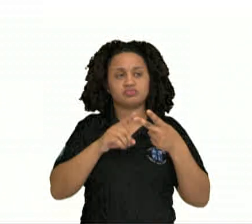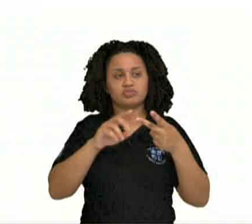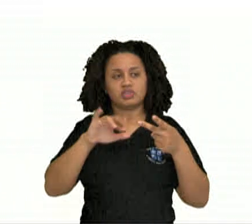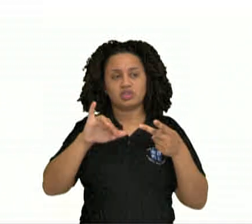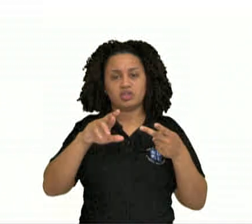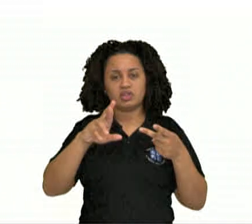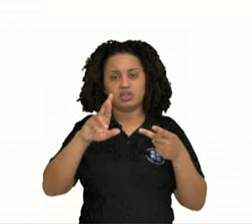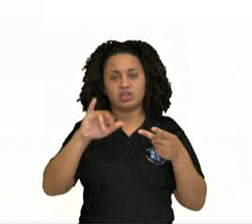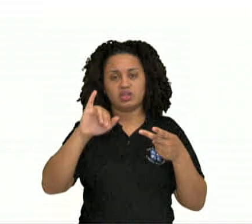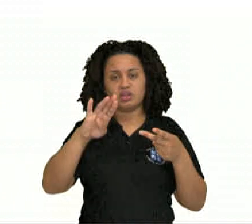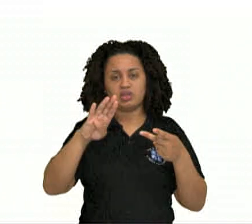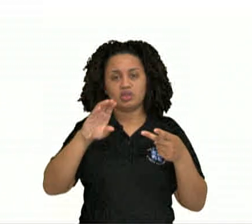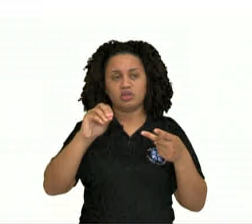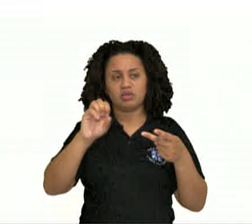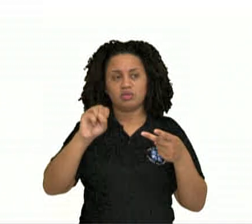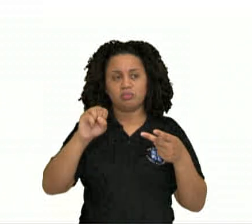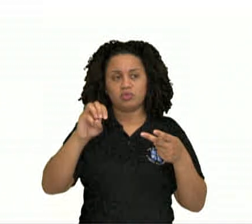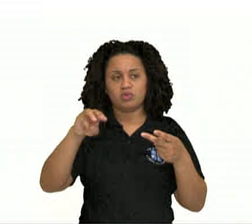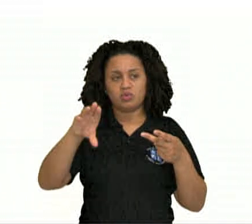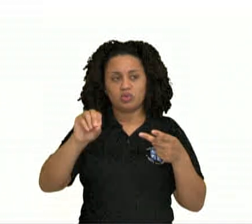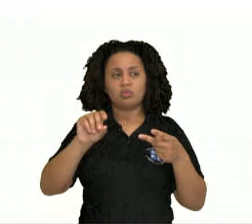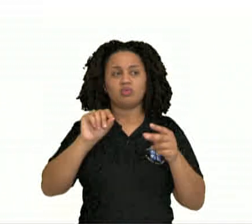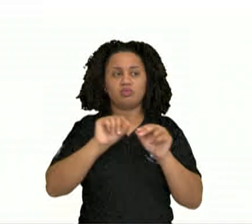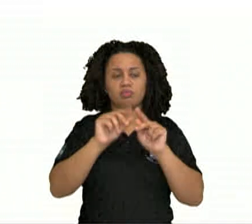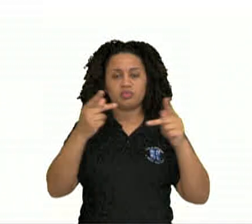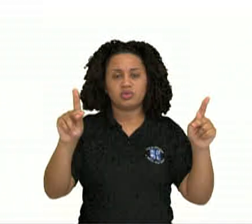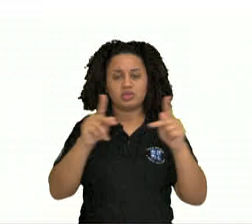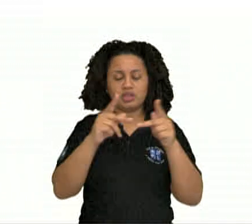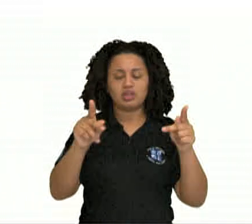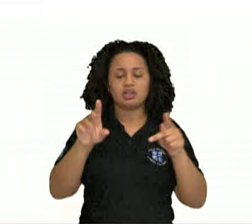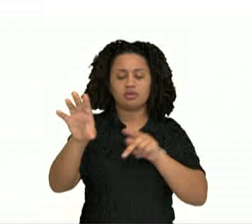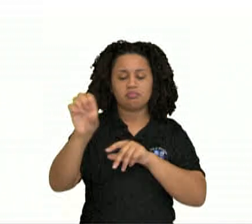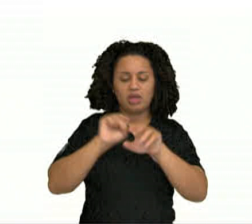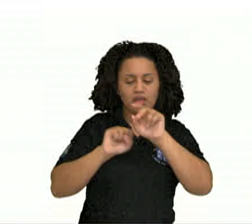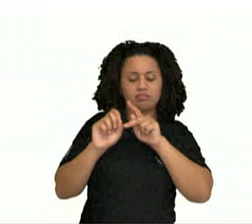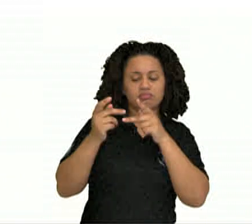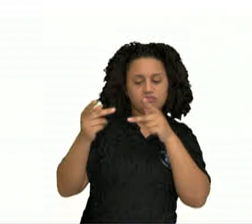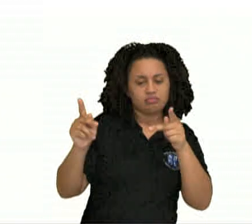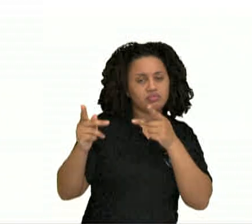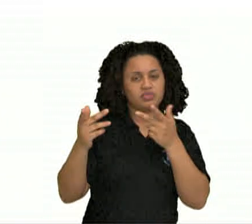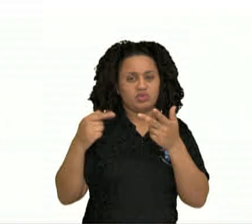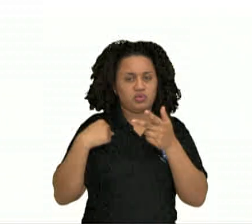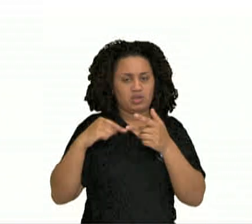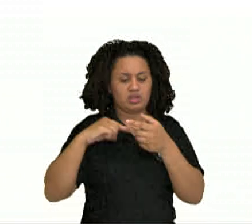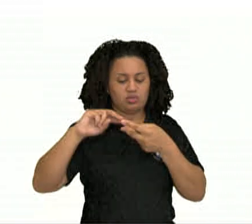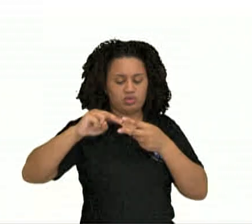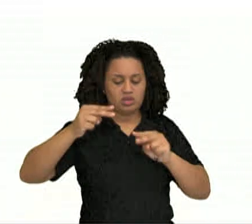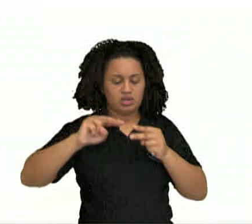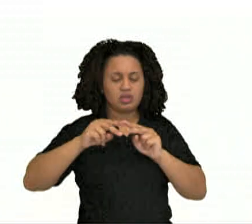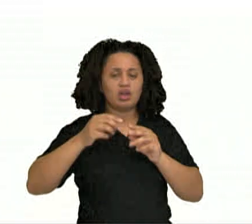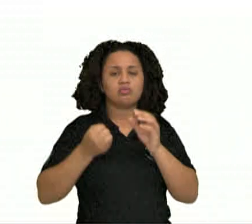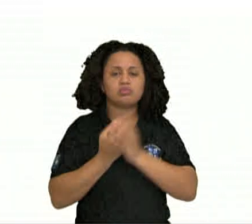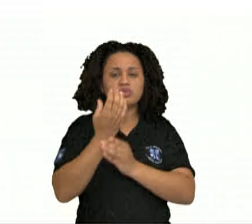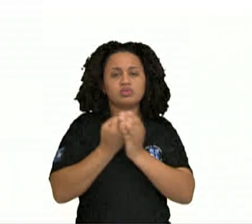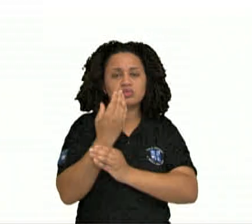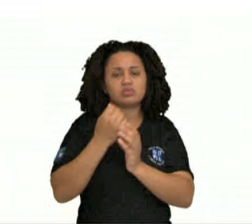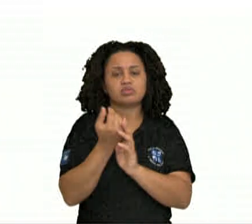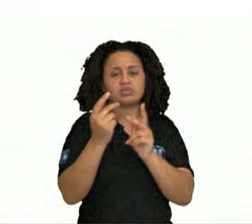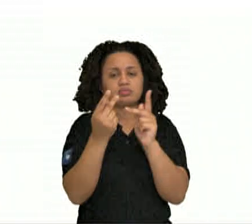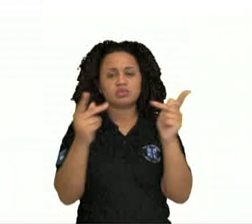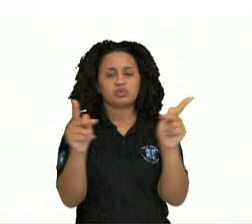ribossomos que fazem a síntese proteica a síntese de proteínas ou seja ele pego a ordem e vem lá do DNA e produzem